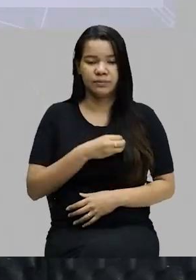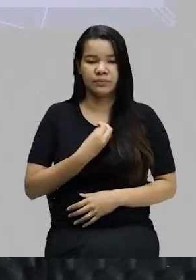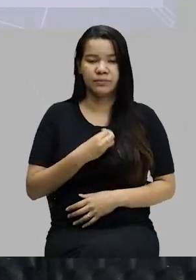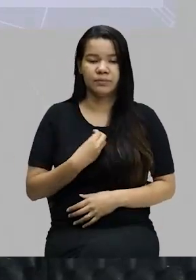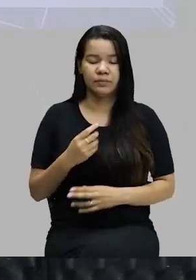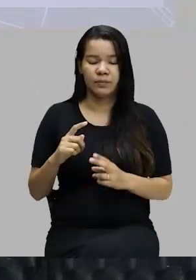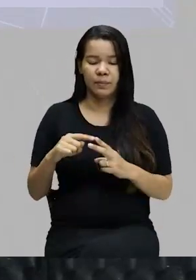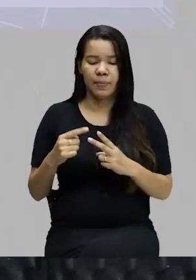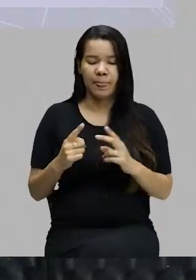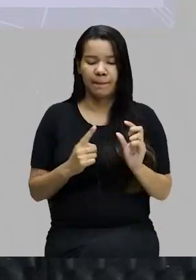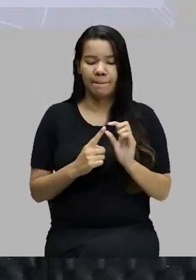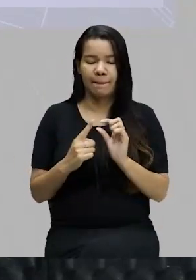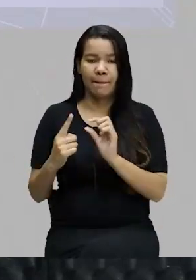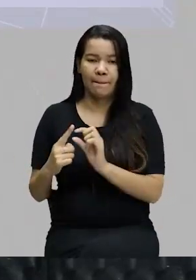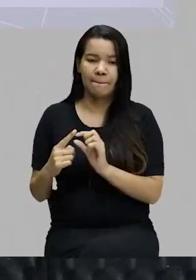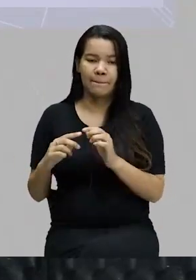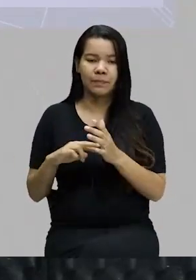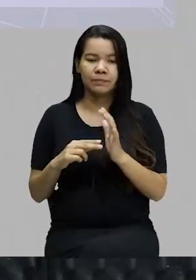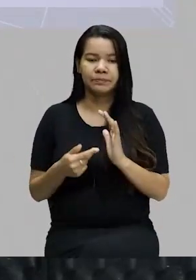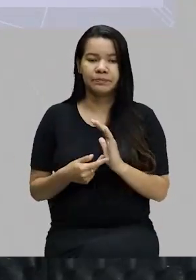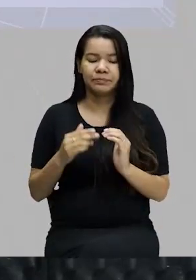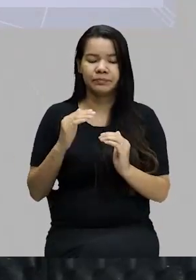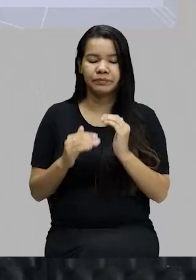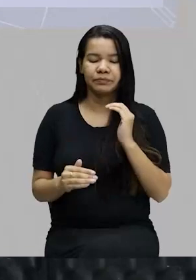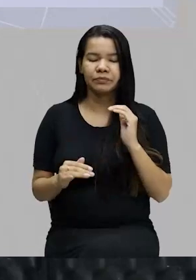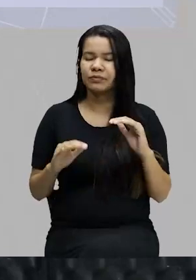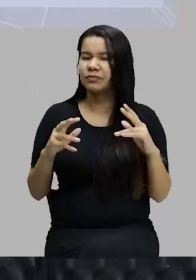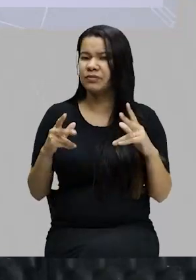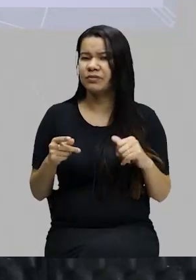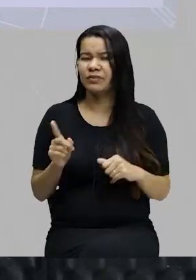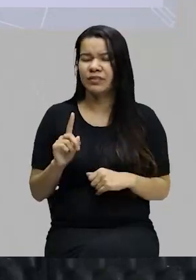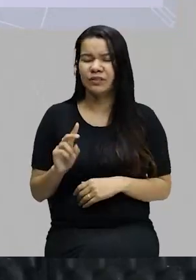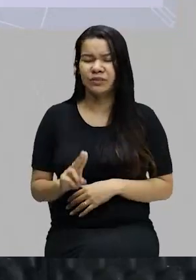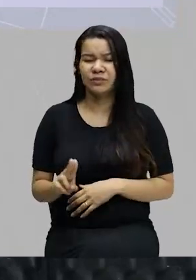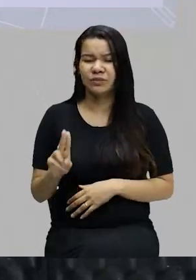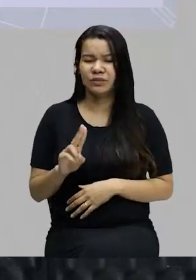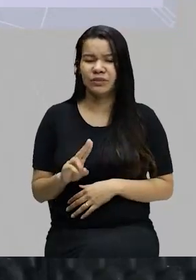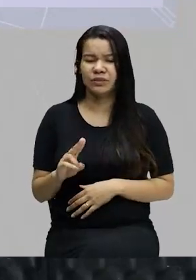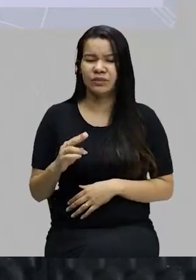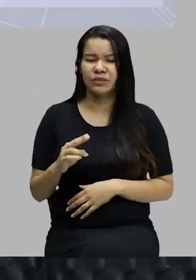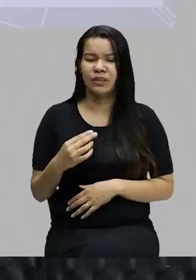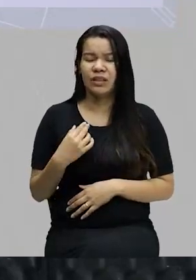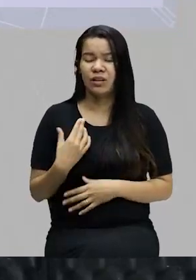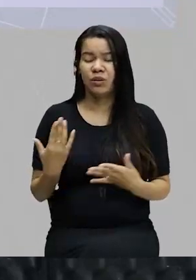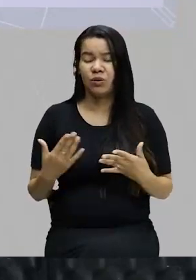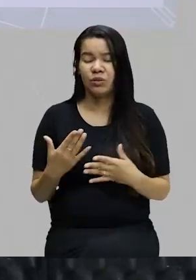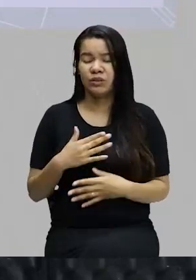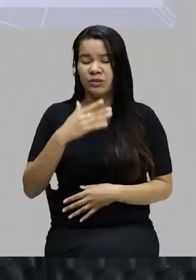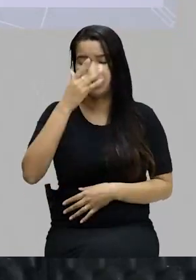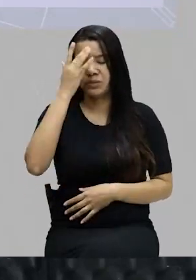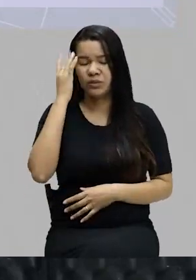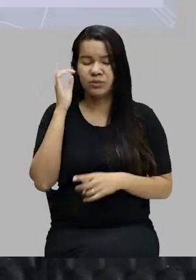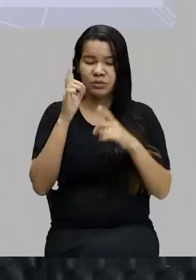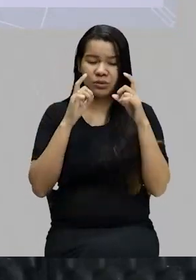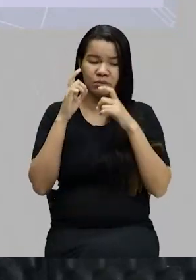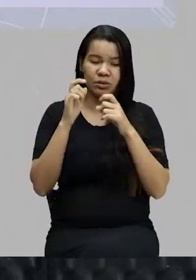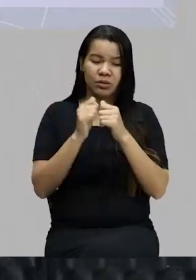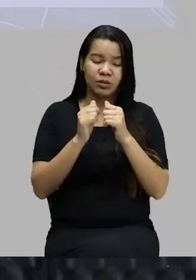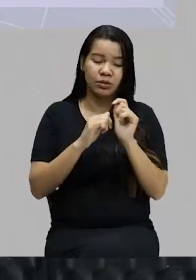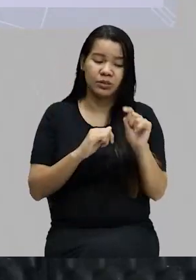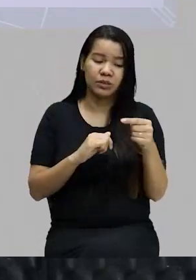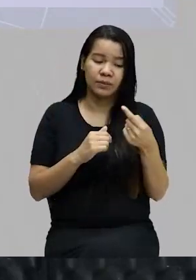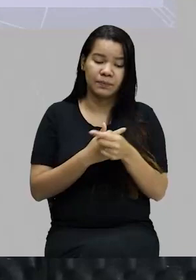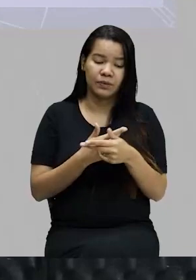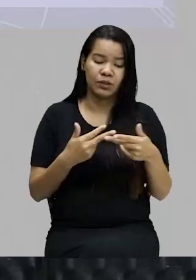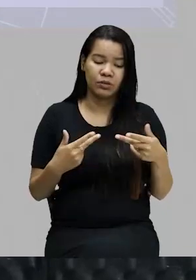né? A gente pode até trazer isso um pouco para a nossa realidade. Atualmente as pessoas estão tão preocupadas com algumas outras coisas,